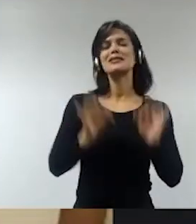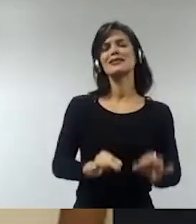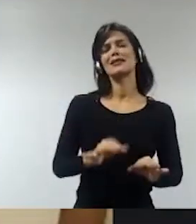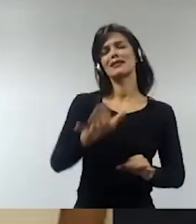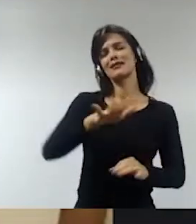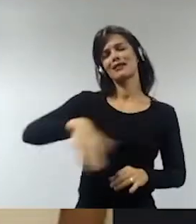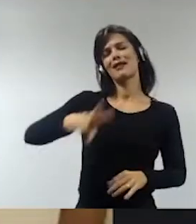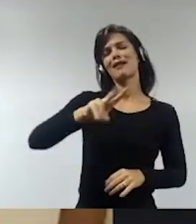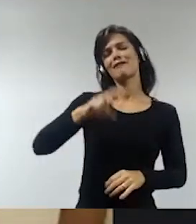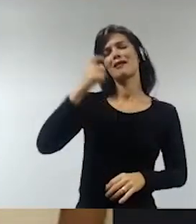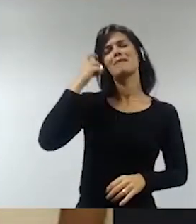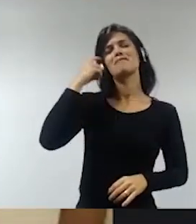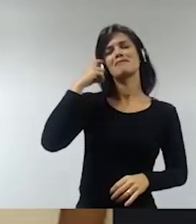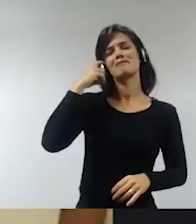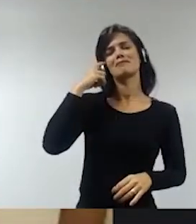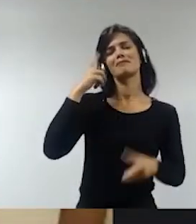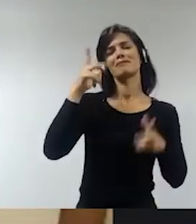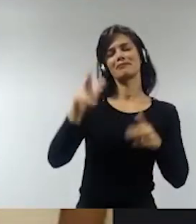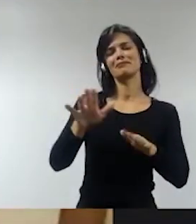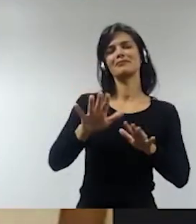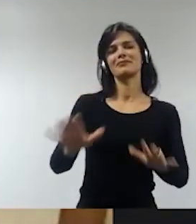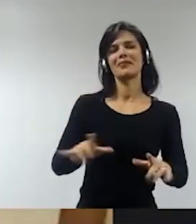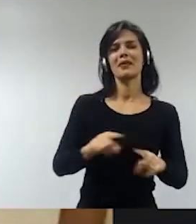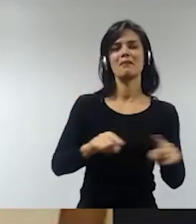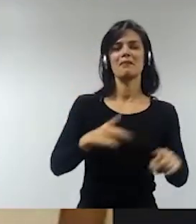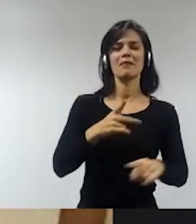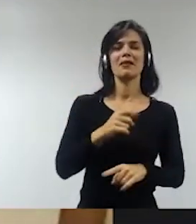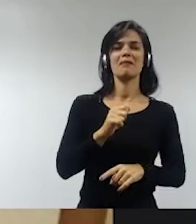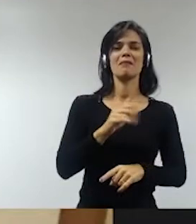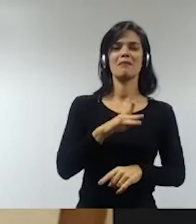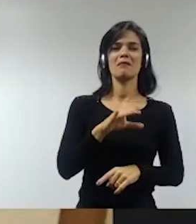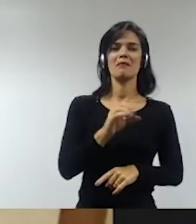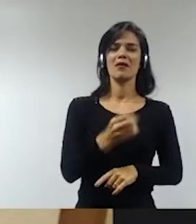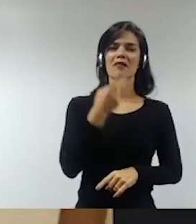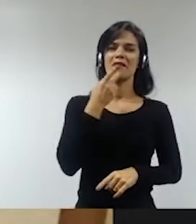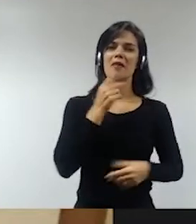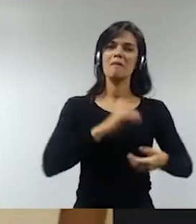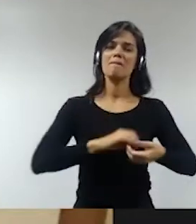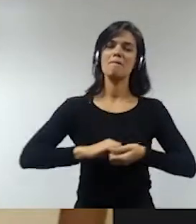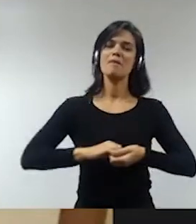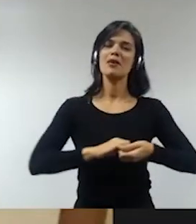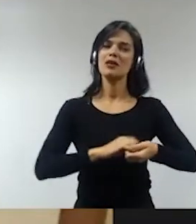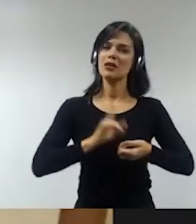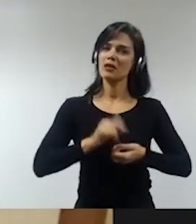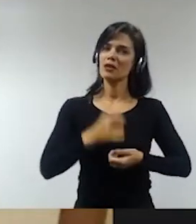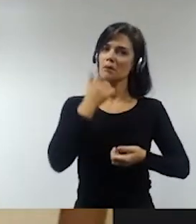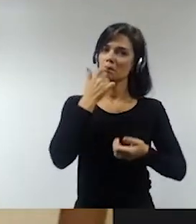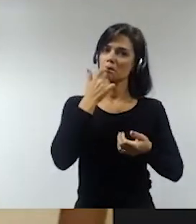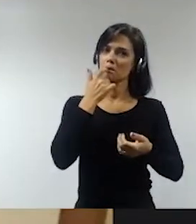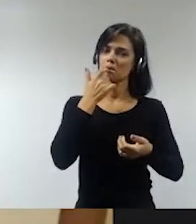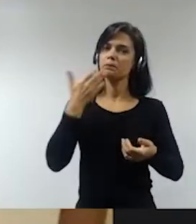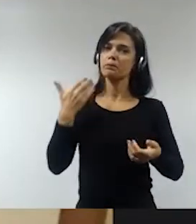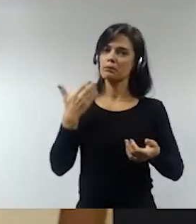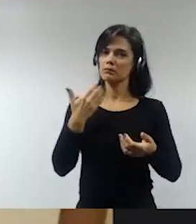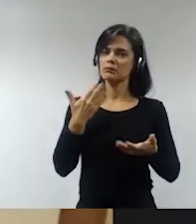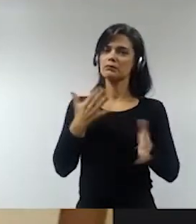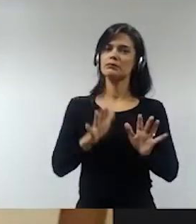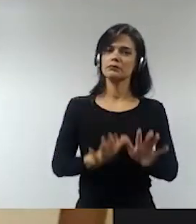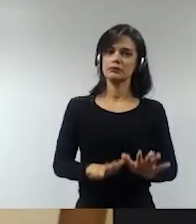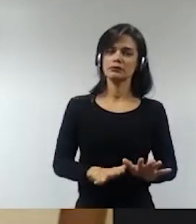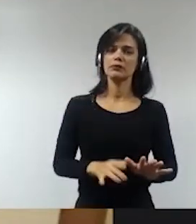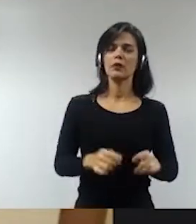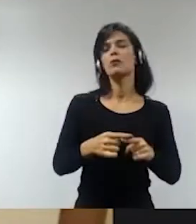isso. Mas aí, como o doutor Pablo falou, realmente assim, a mediação ela é recente, no sentido de que